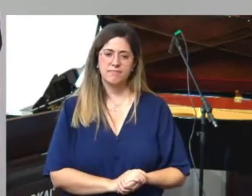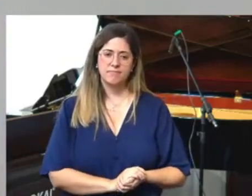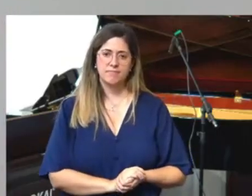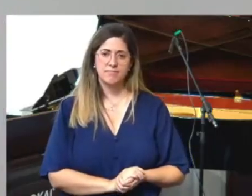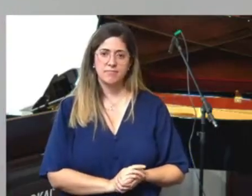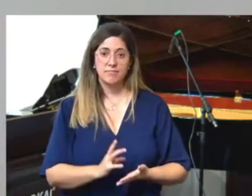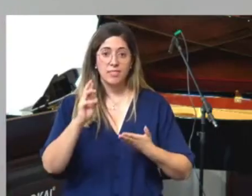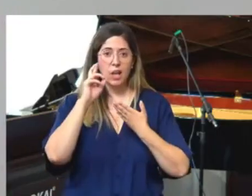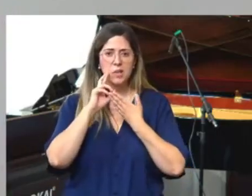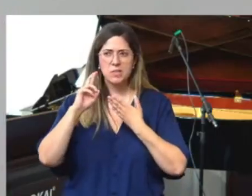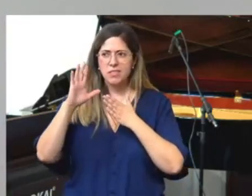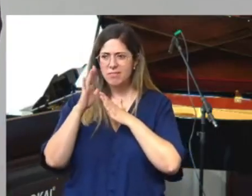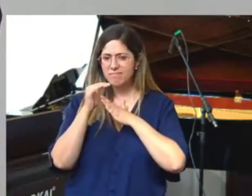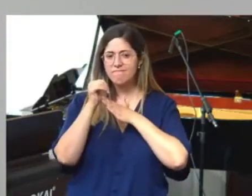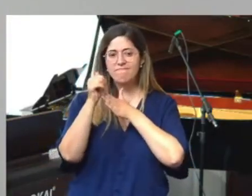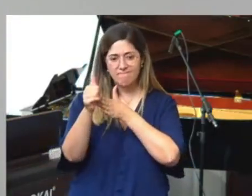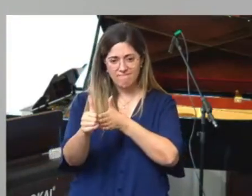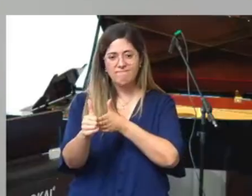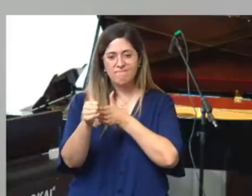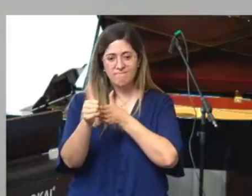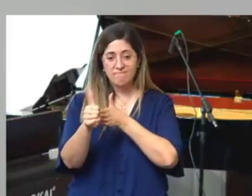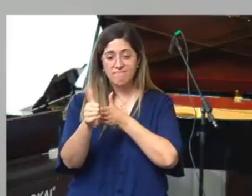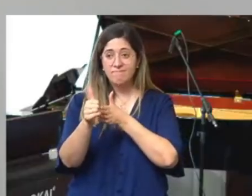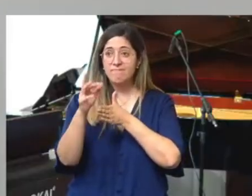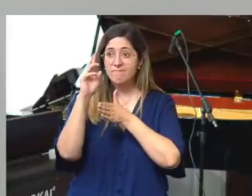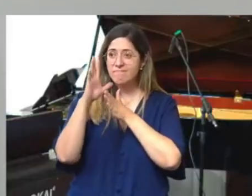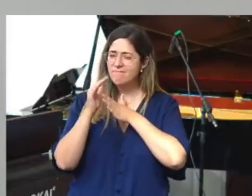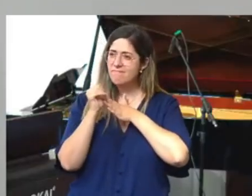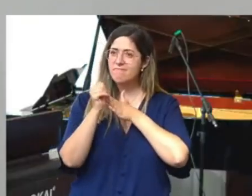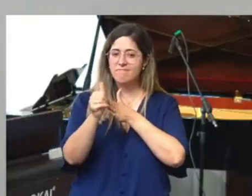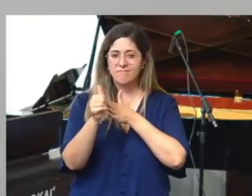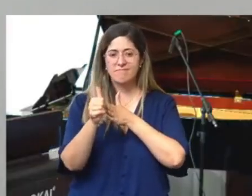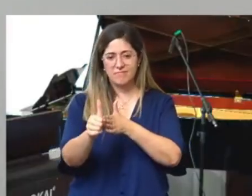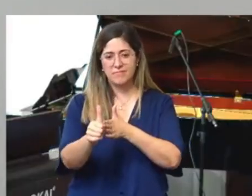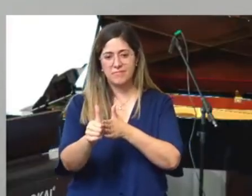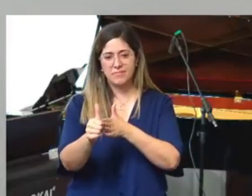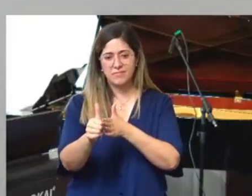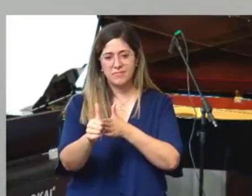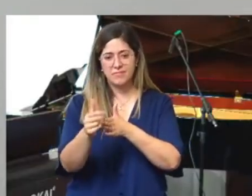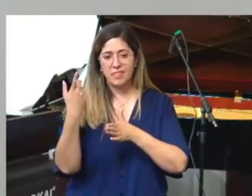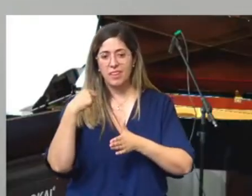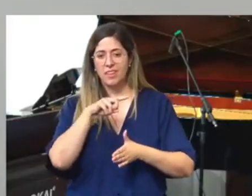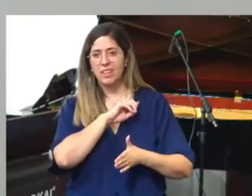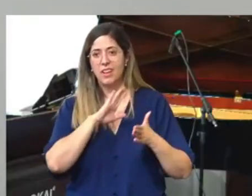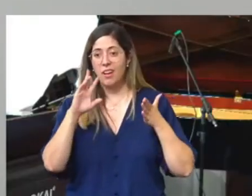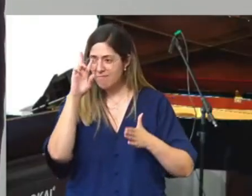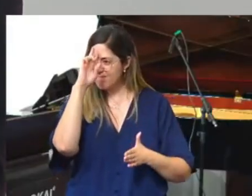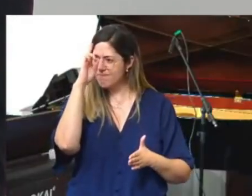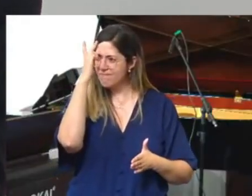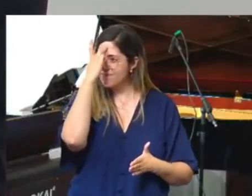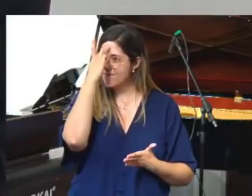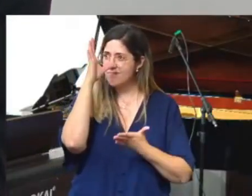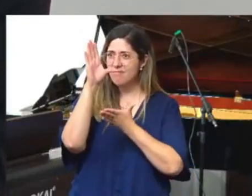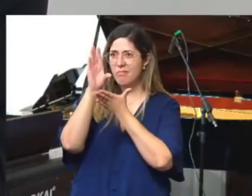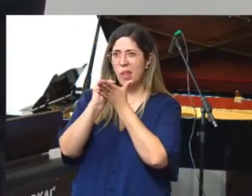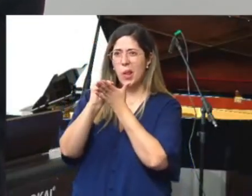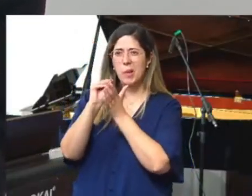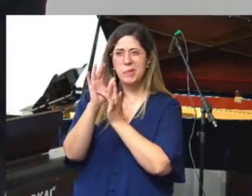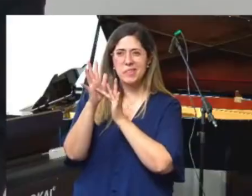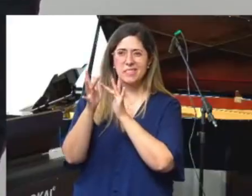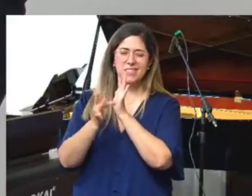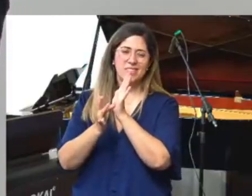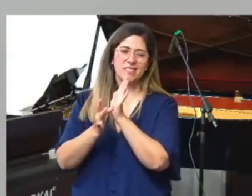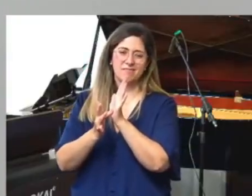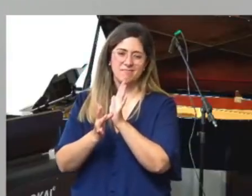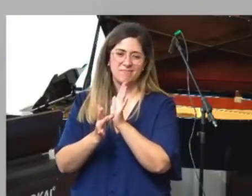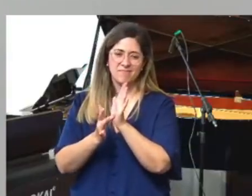O Senhor nos toma pela mão e Ele está nos levando a sermos transformados à imagem e